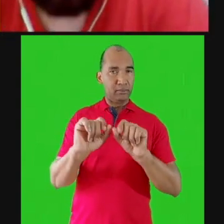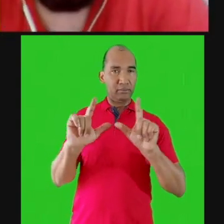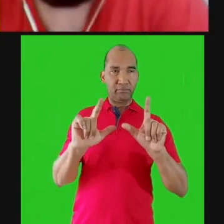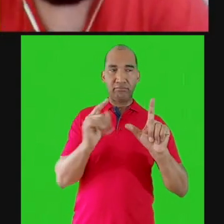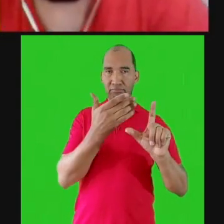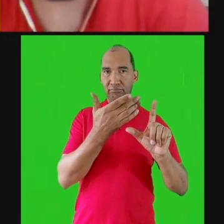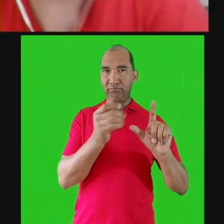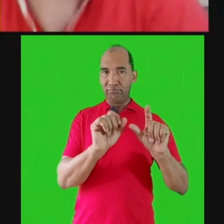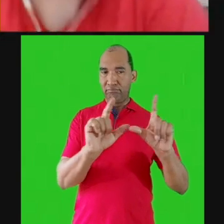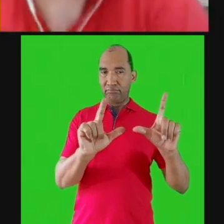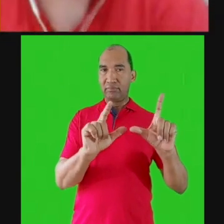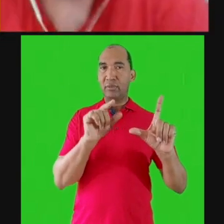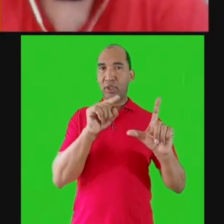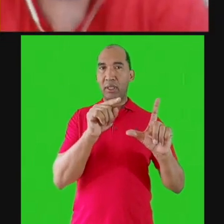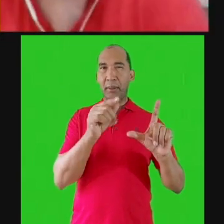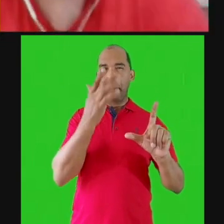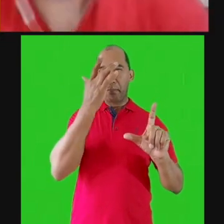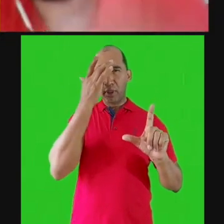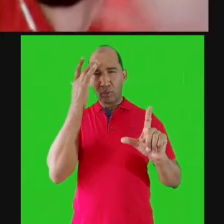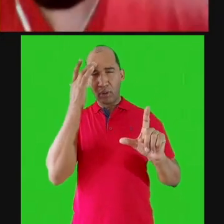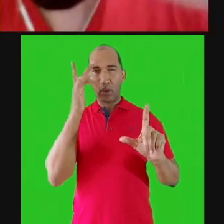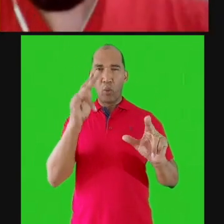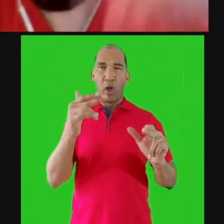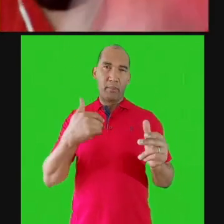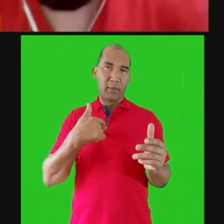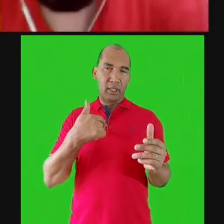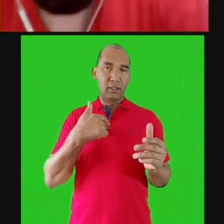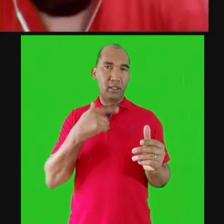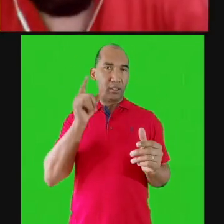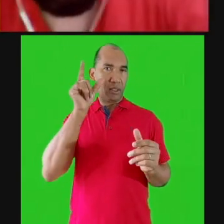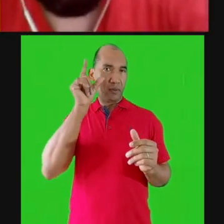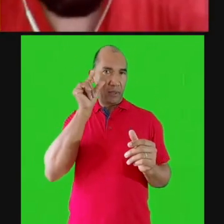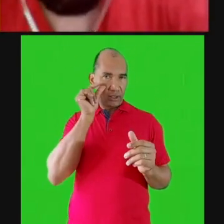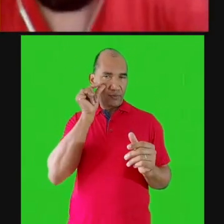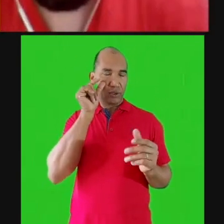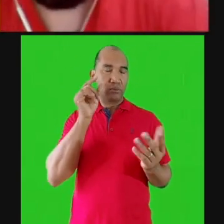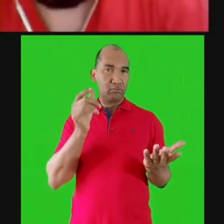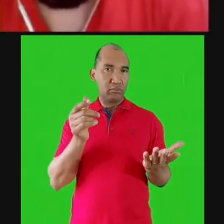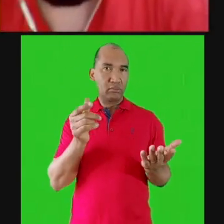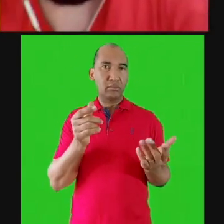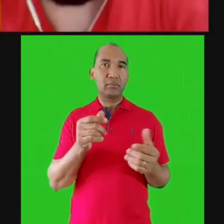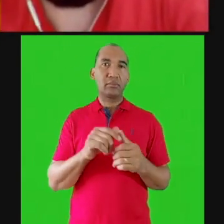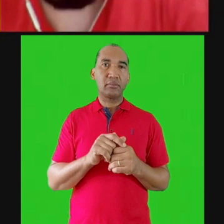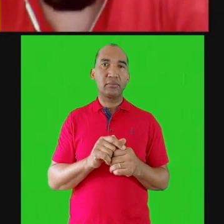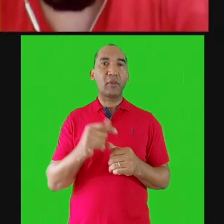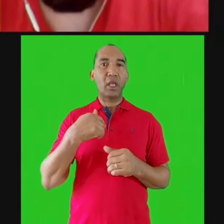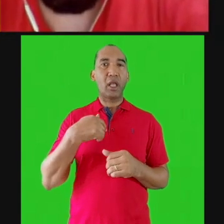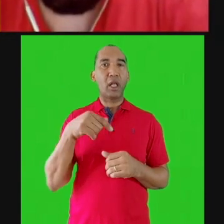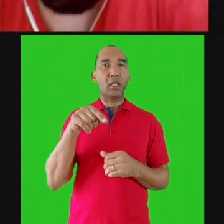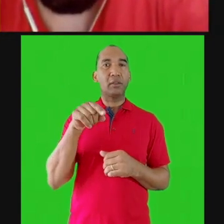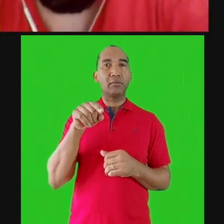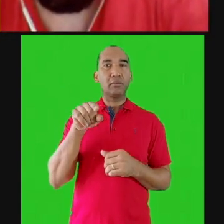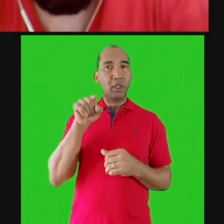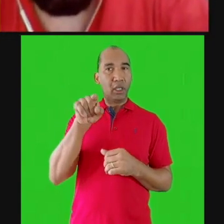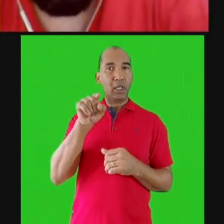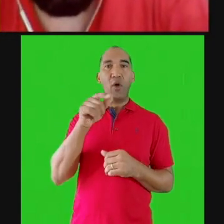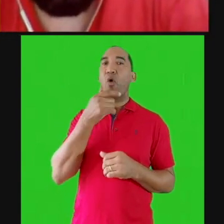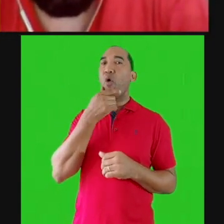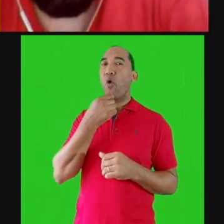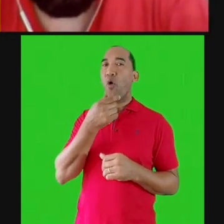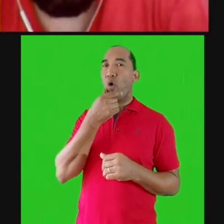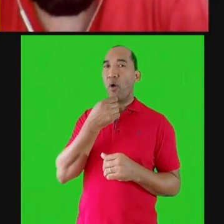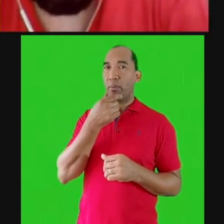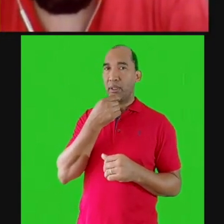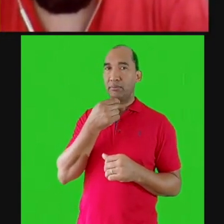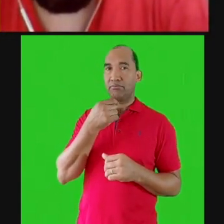aí está cegos, né, e pessoas que, como eu, têm baixa visão, vou fazer uma descrição.